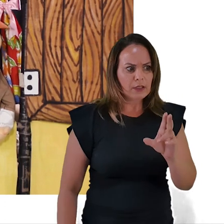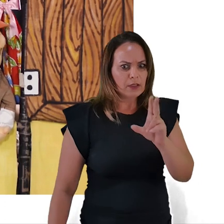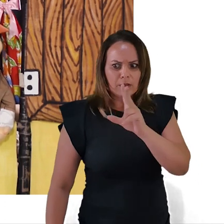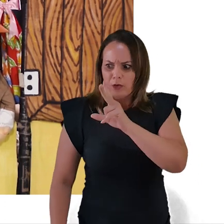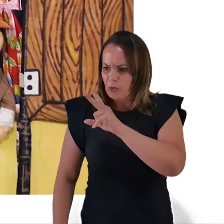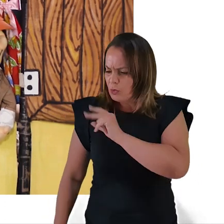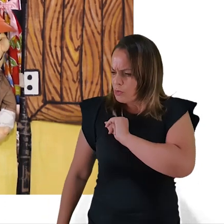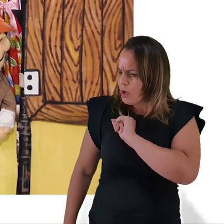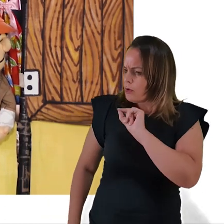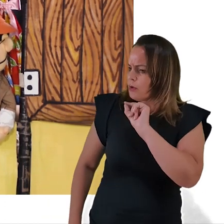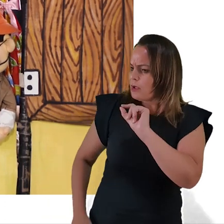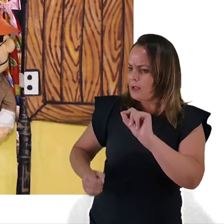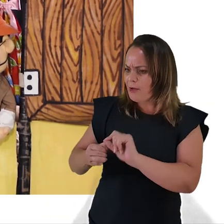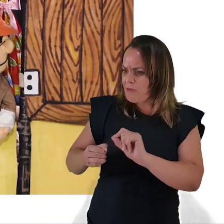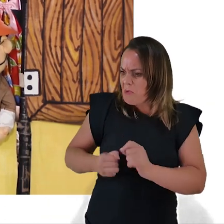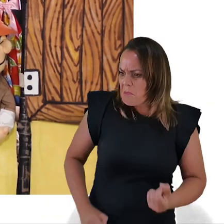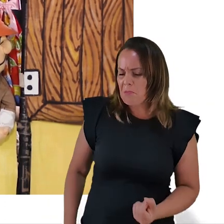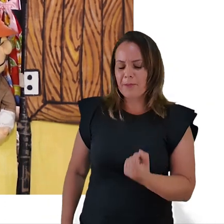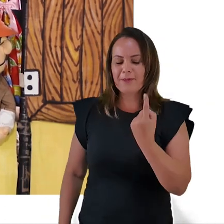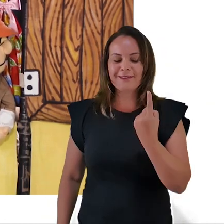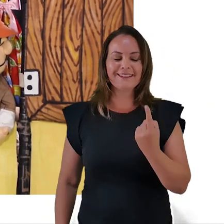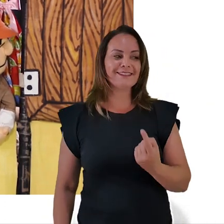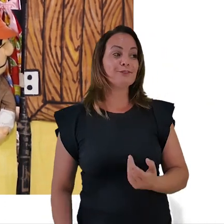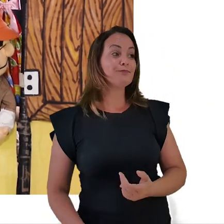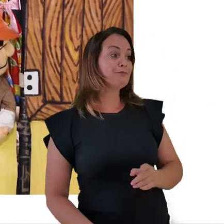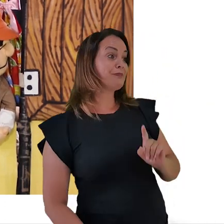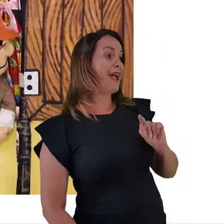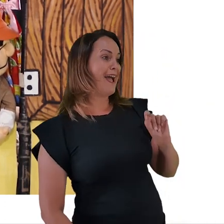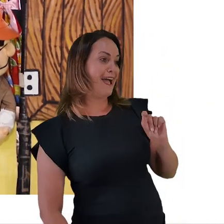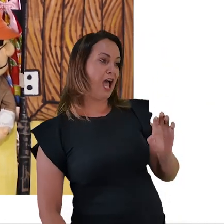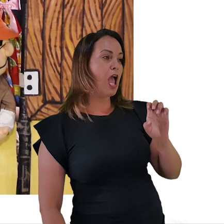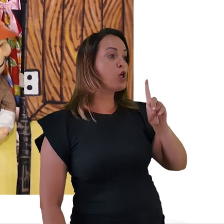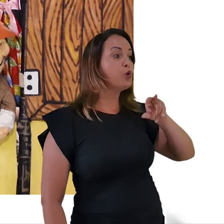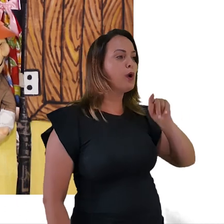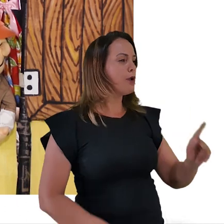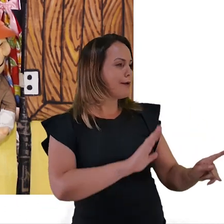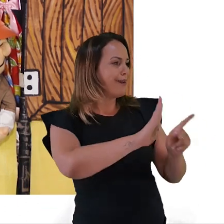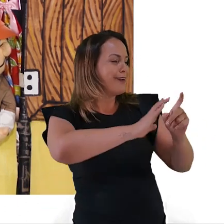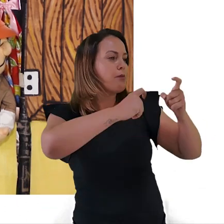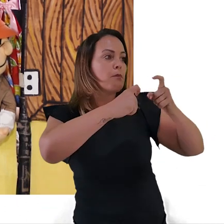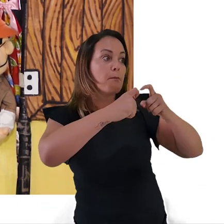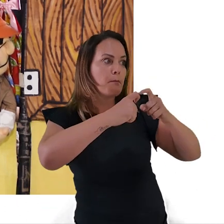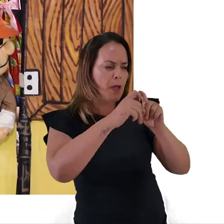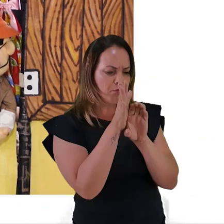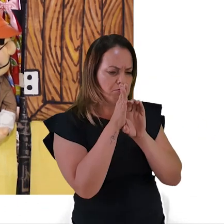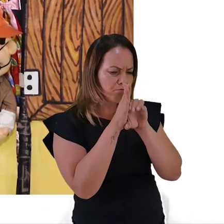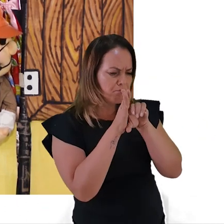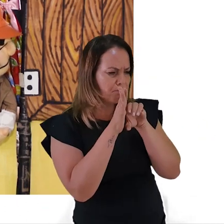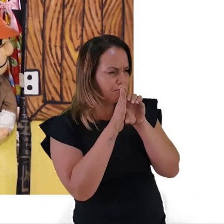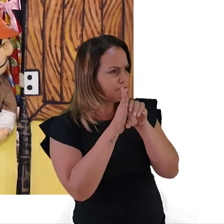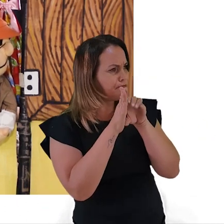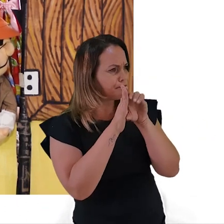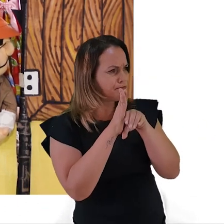tão genial? O Edward Jenner era um médico cientista.